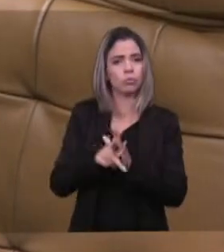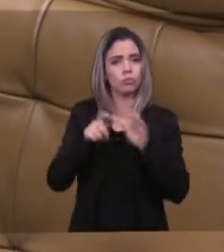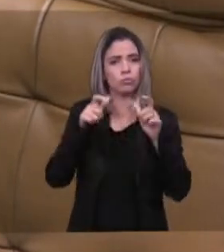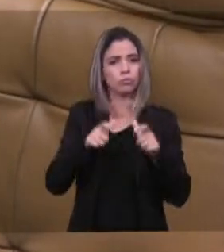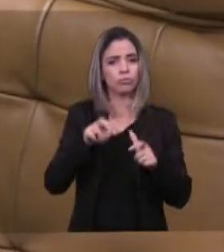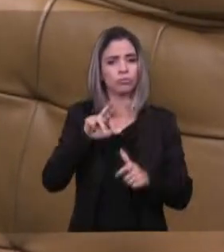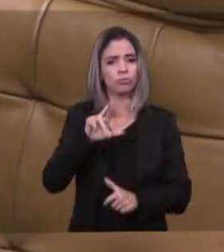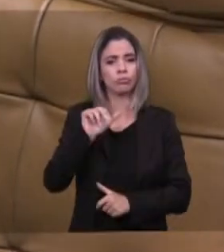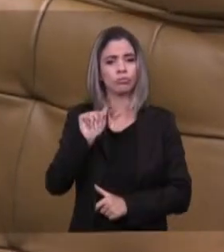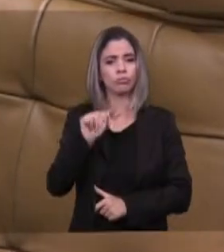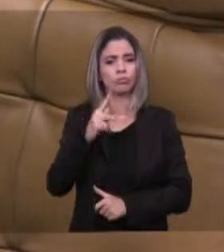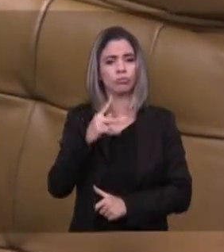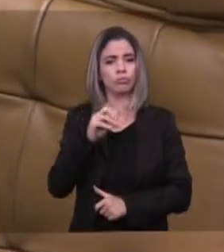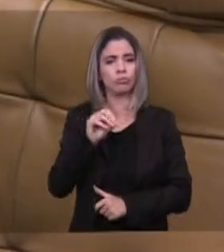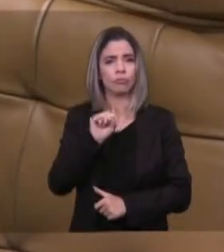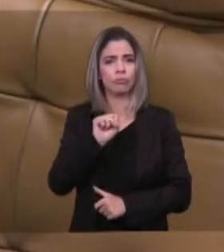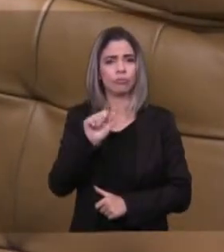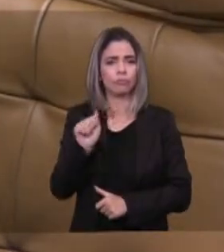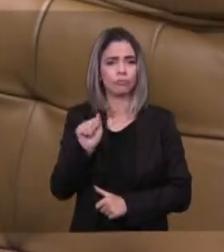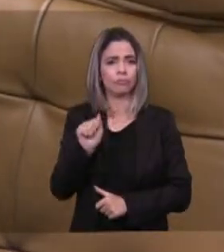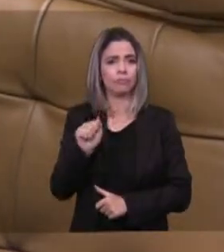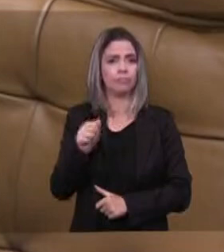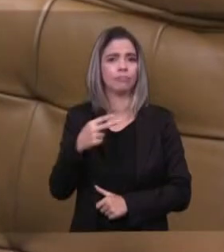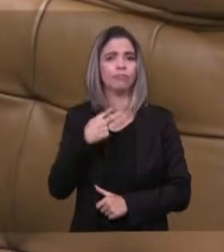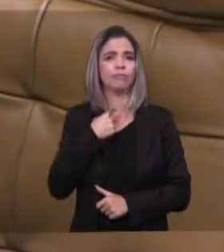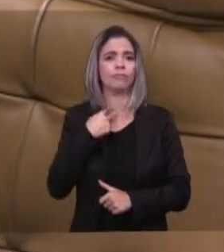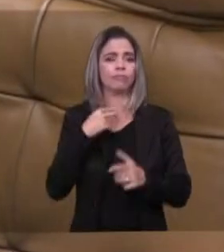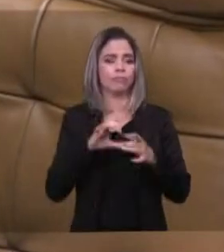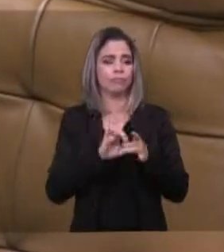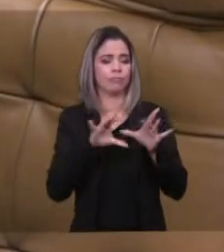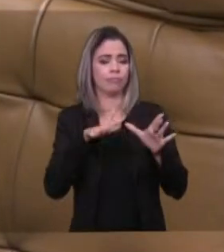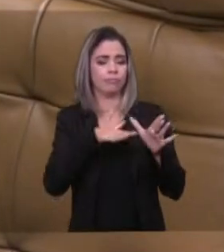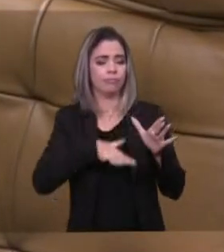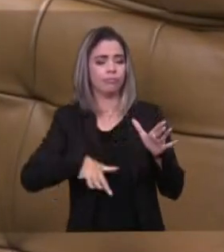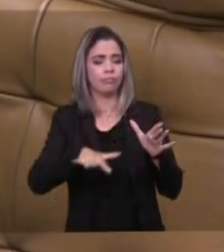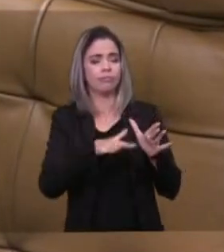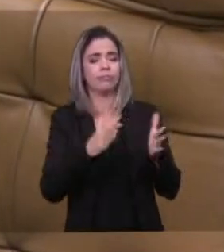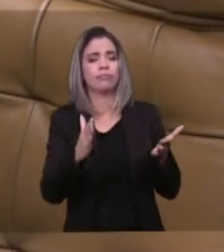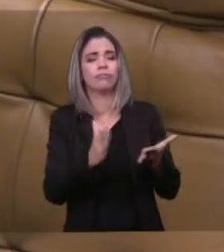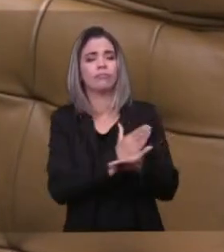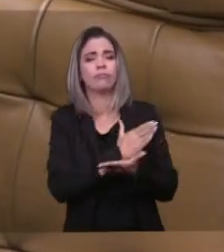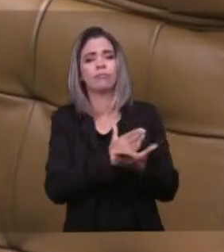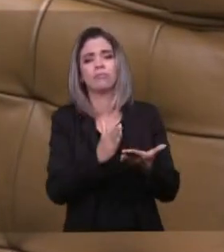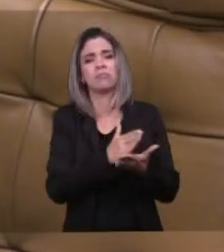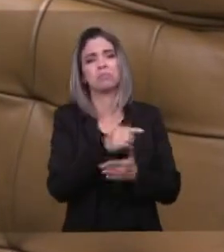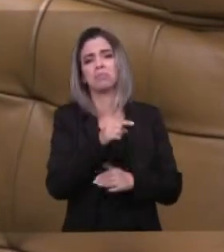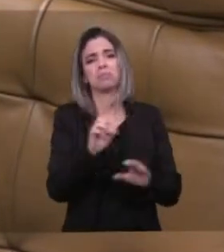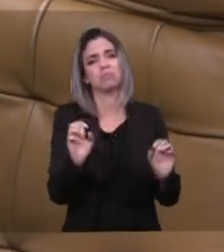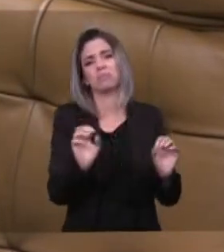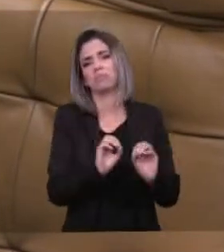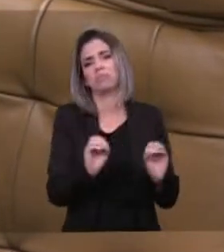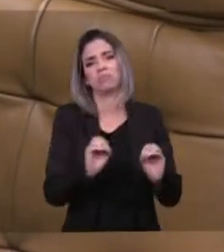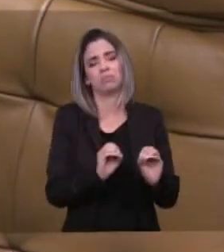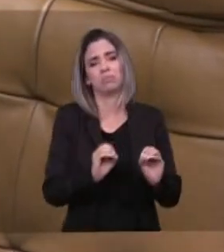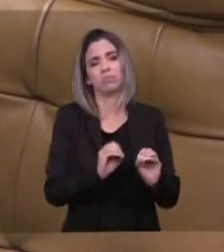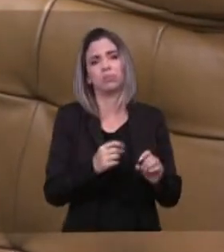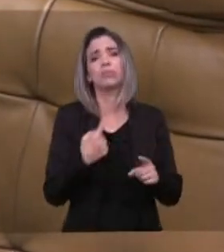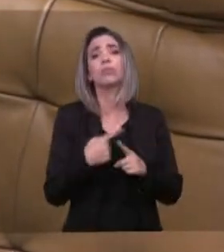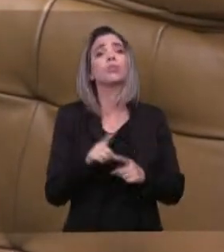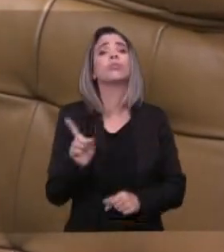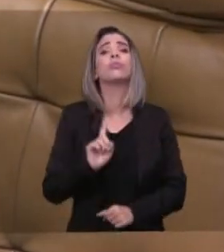do Sol. Dizia assim, que não se podia fazer cessão de áreas e coisas do tipo. Por que